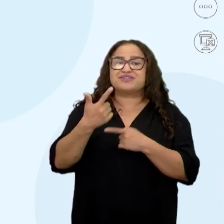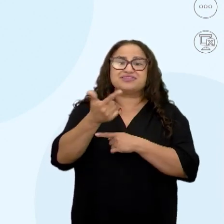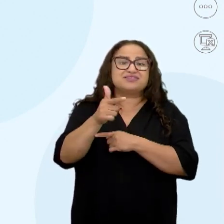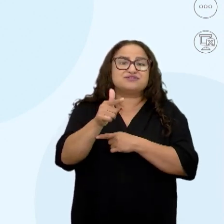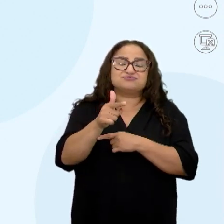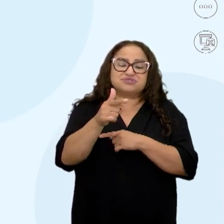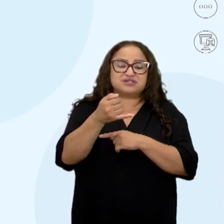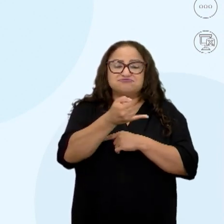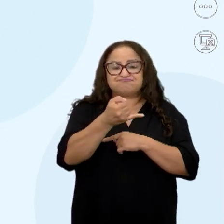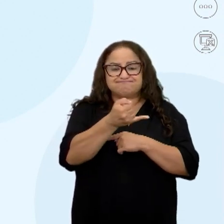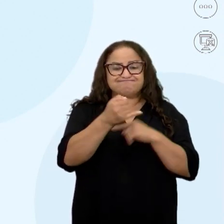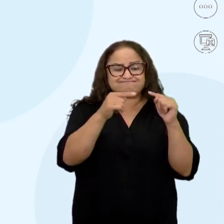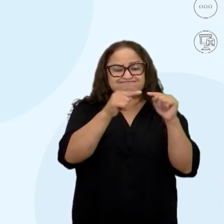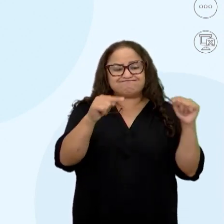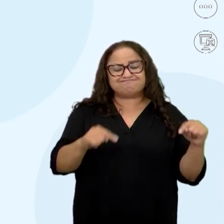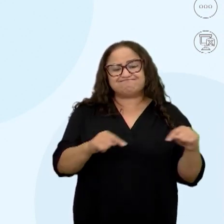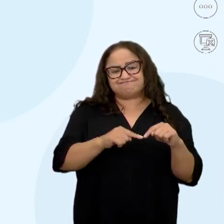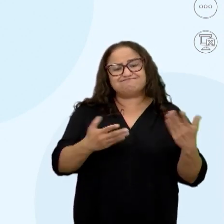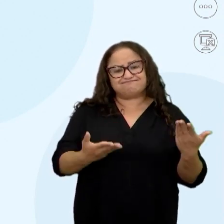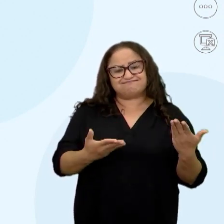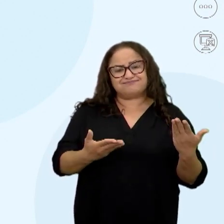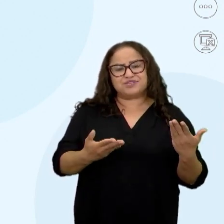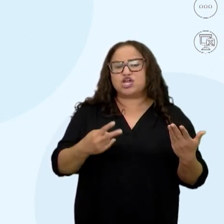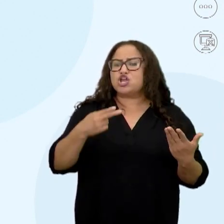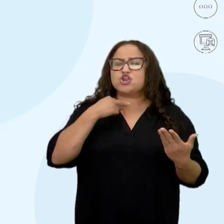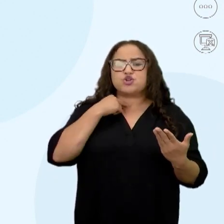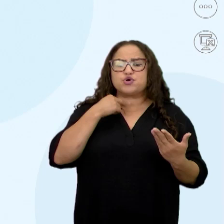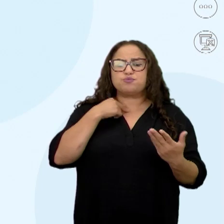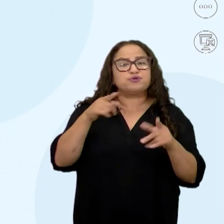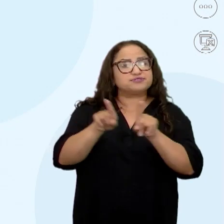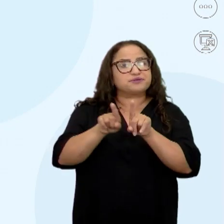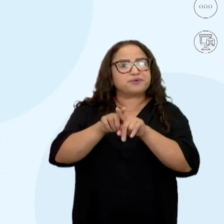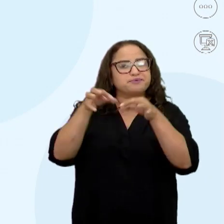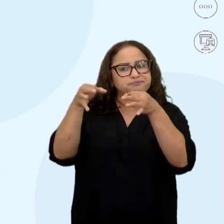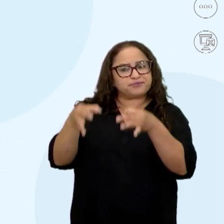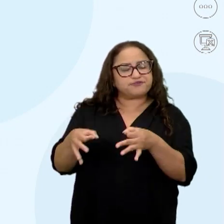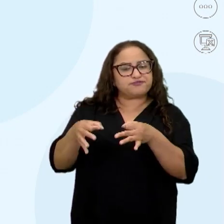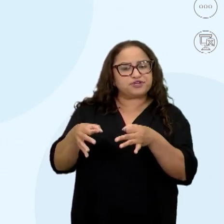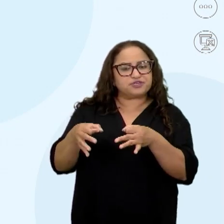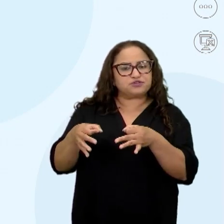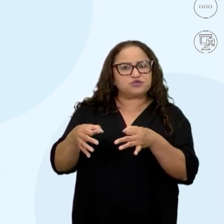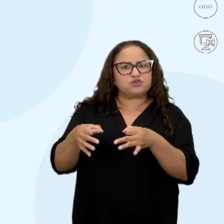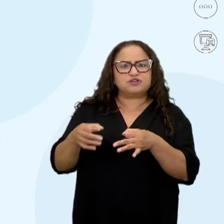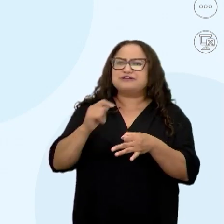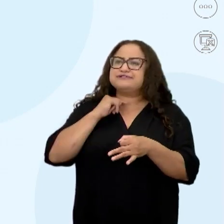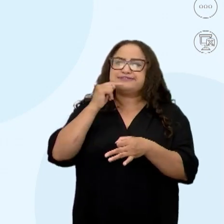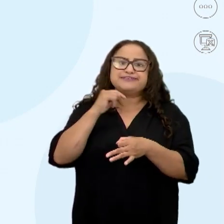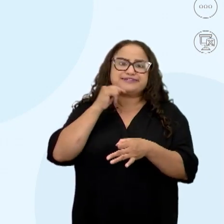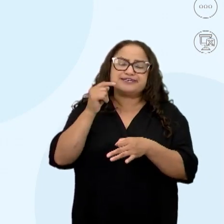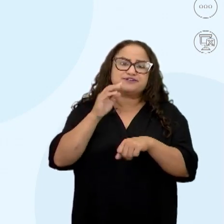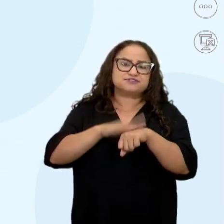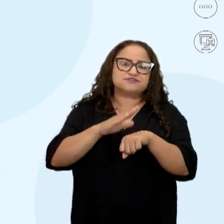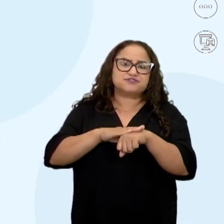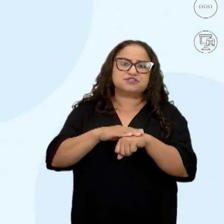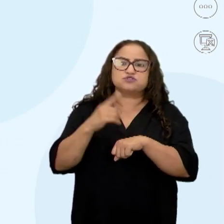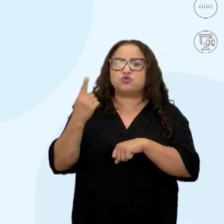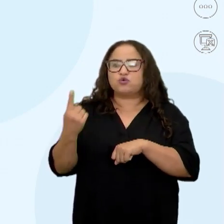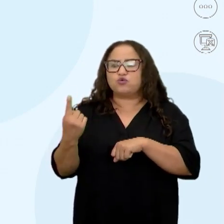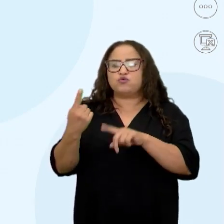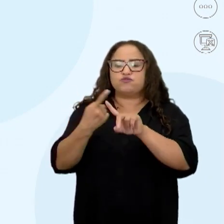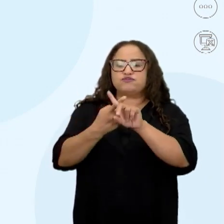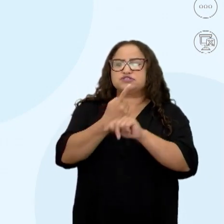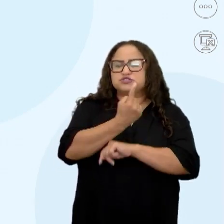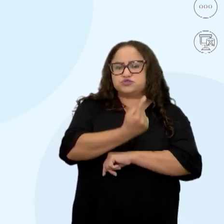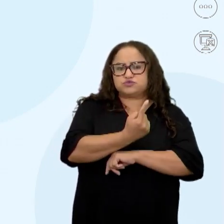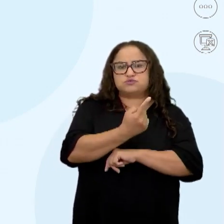quadrado negativo e aqui também ó não dá um quadrado perfeito né não existe ninguém que você faz um lado